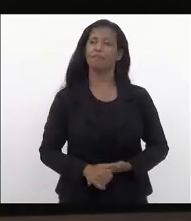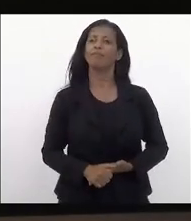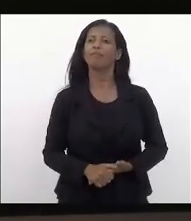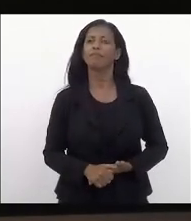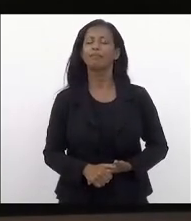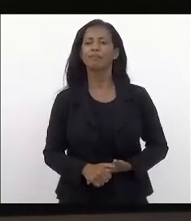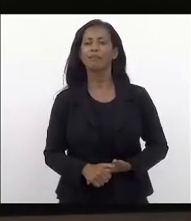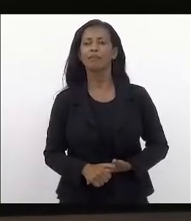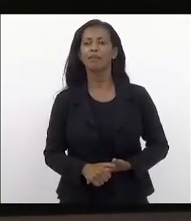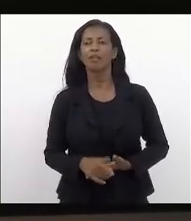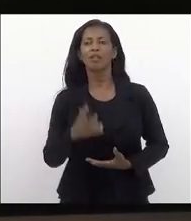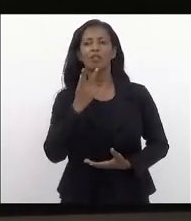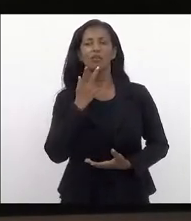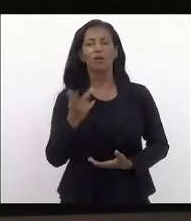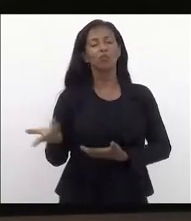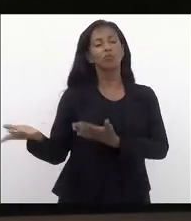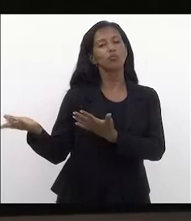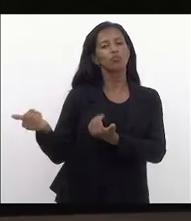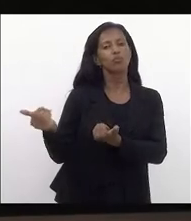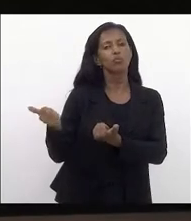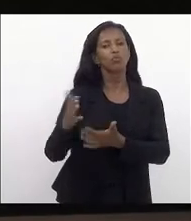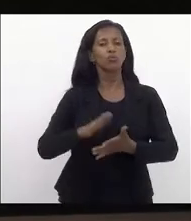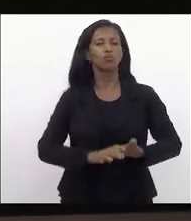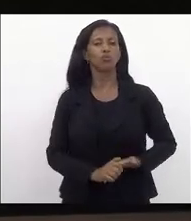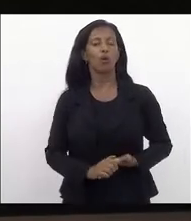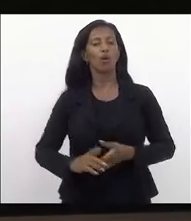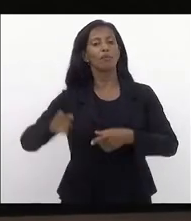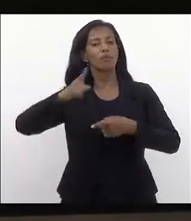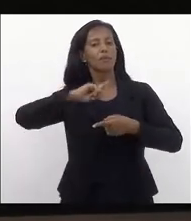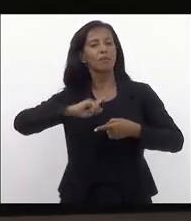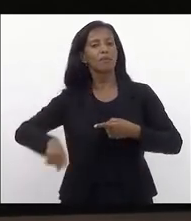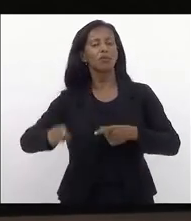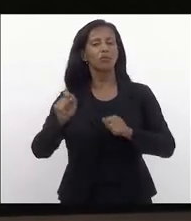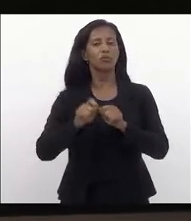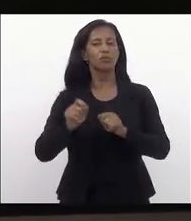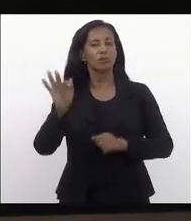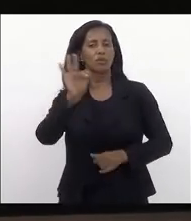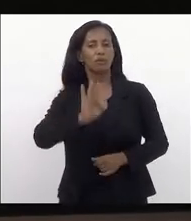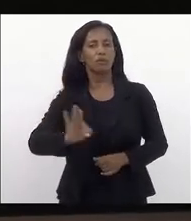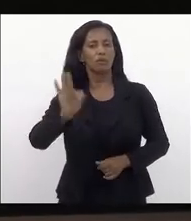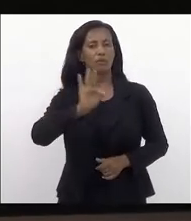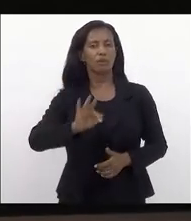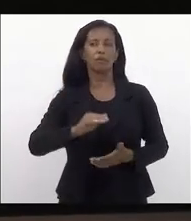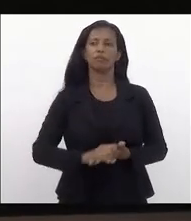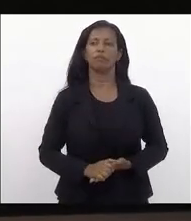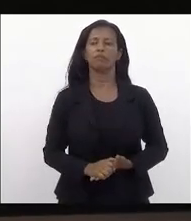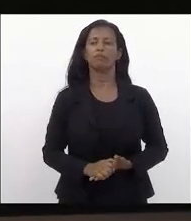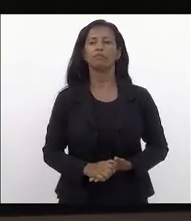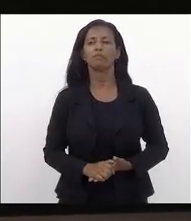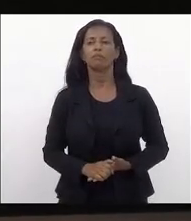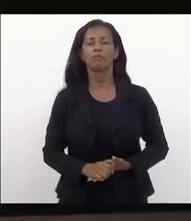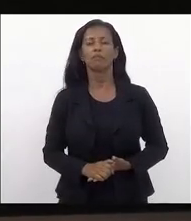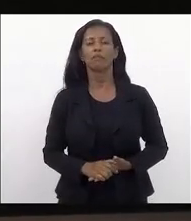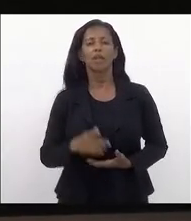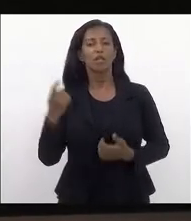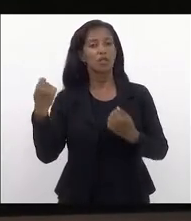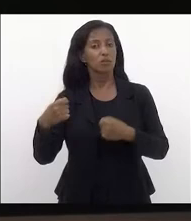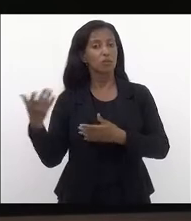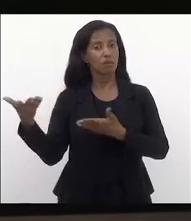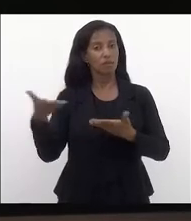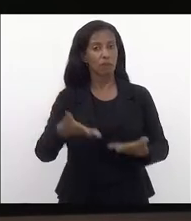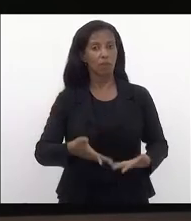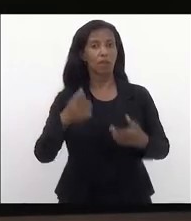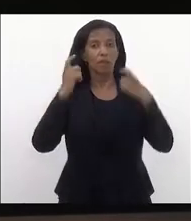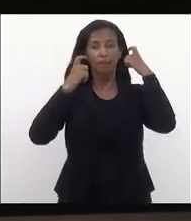futuro dos jovens da Zona Oeste que vão ser impedidos de fazer uma universidade pública é isso que tem questão eles deveriam estar preocupados